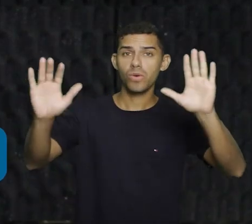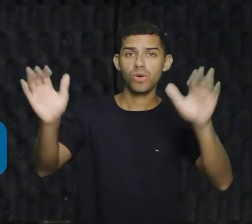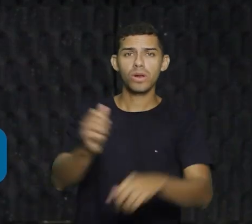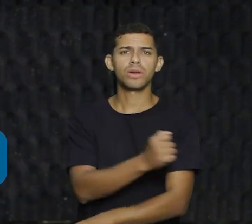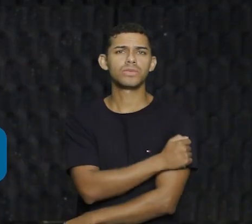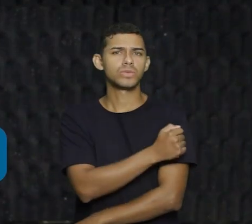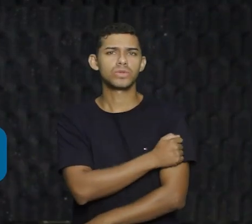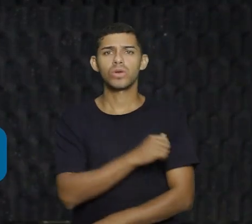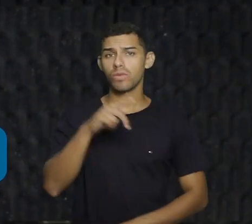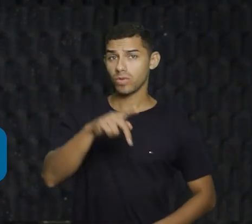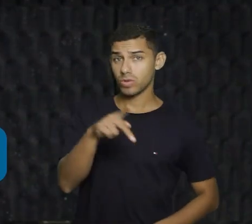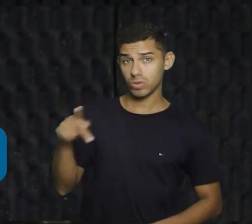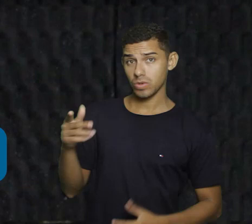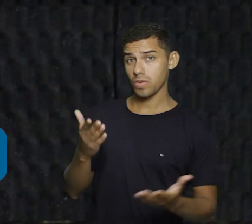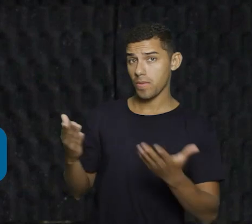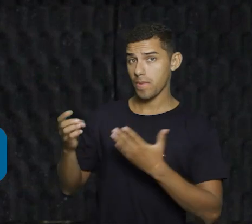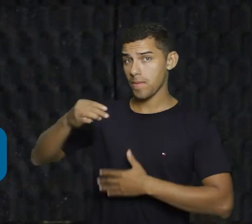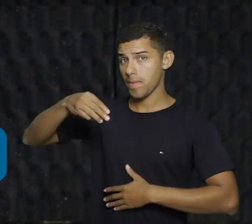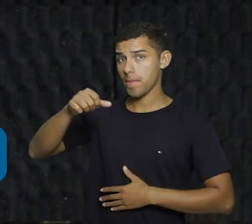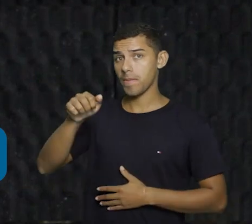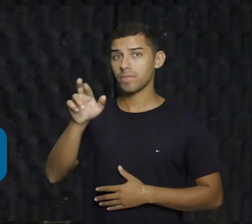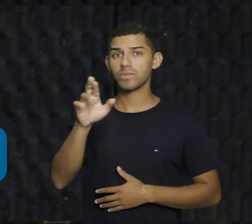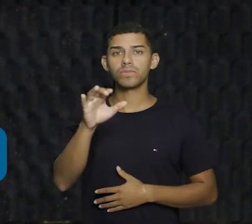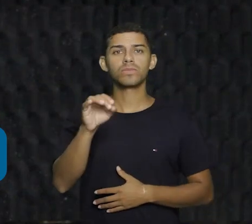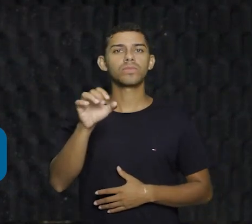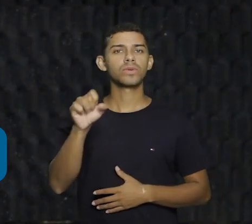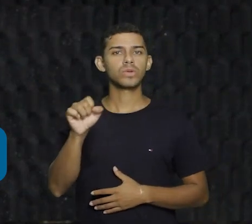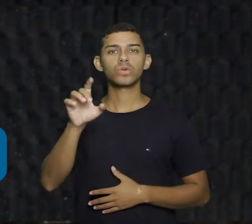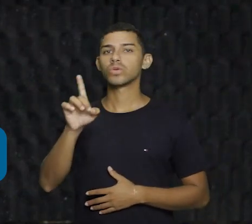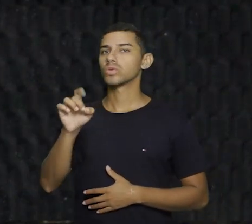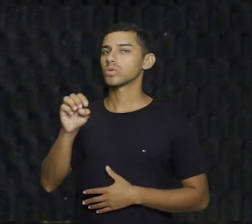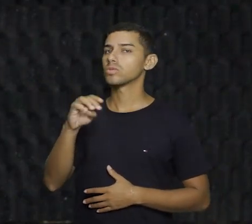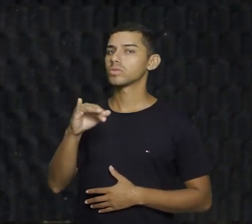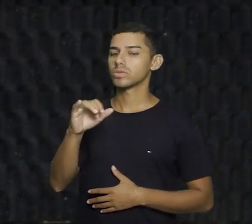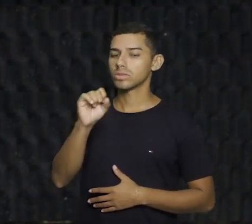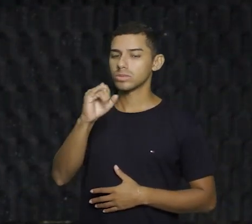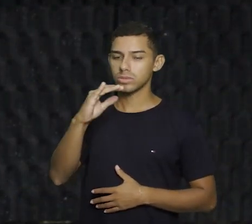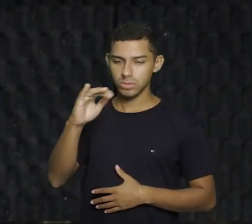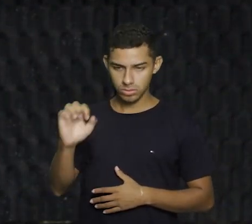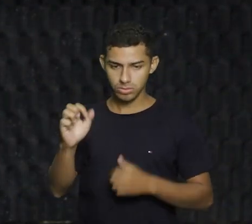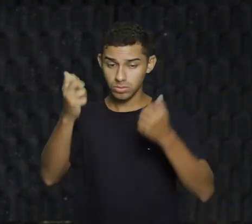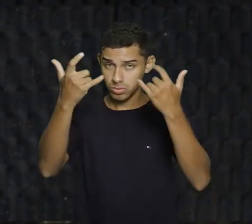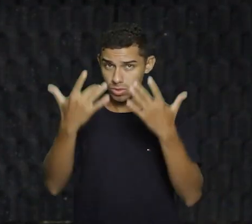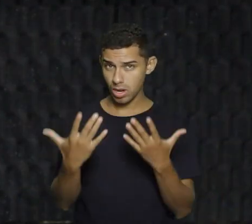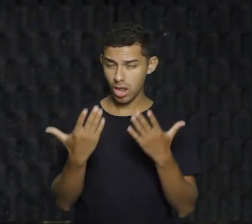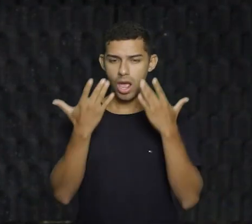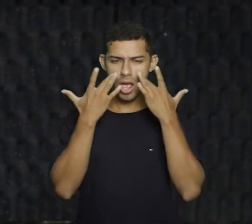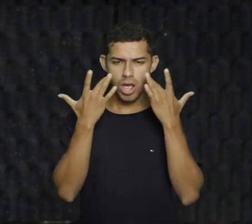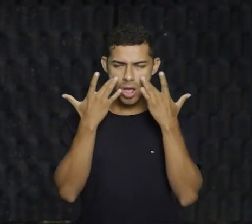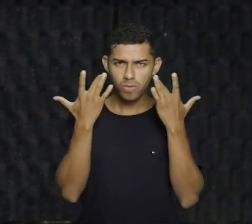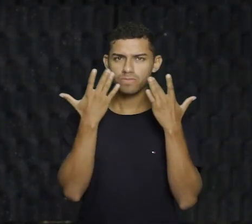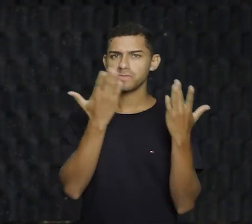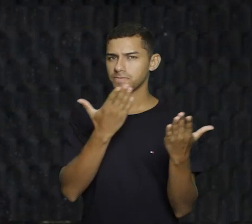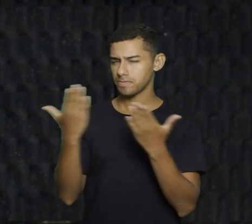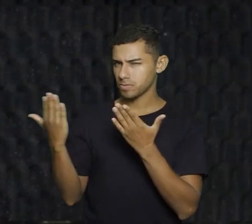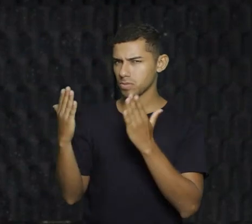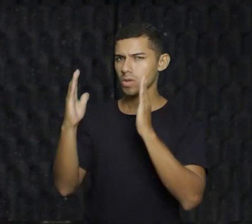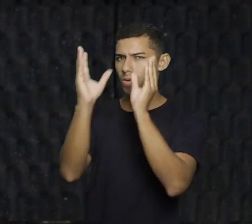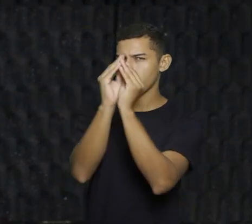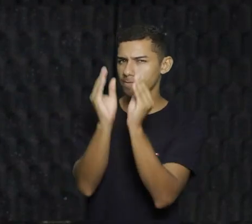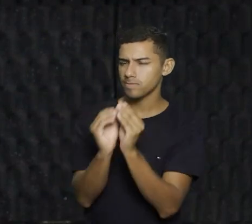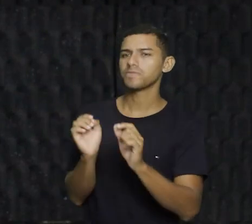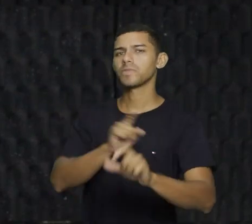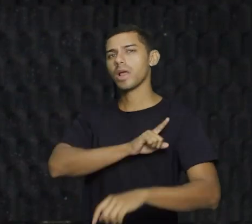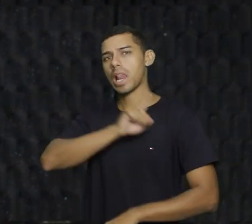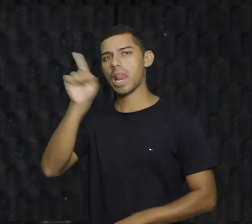Olá, gente. Professor Marcos Damias, professor de arte, e a gente vai continuar falando da nossa revisão. Nós voltamos com a revisão, corre lá na plataforma